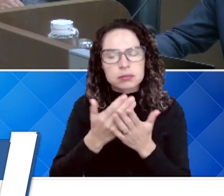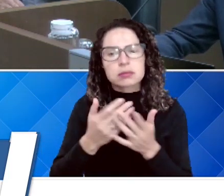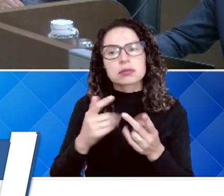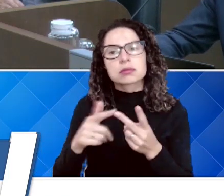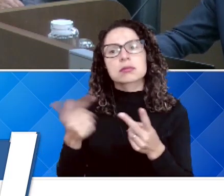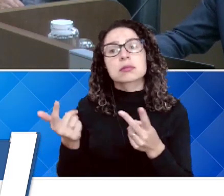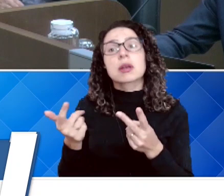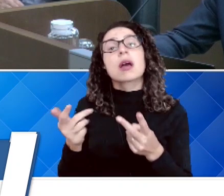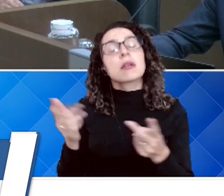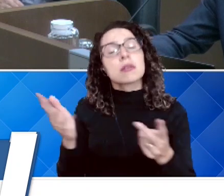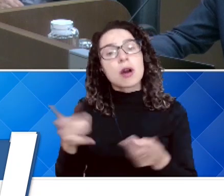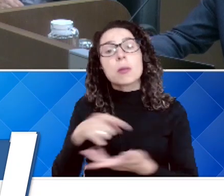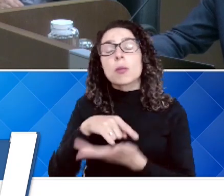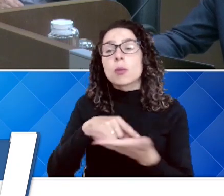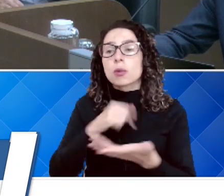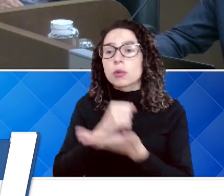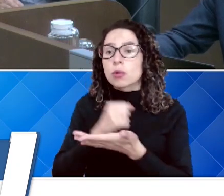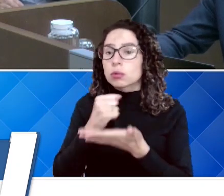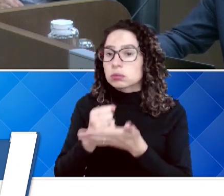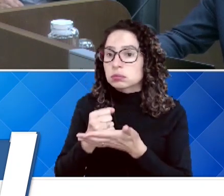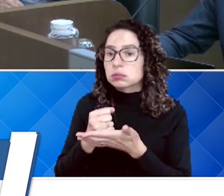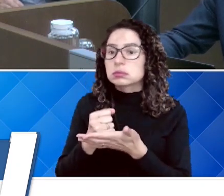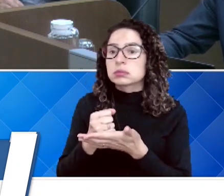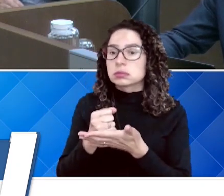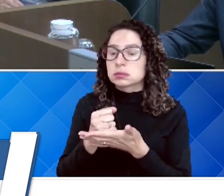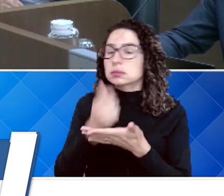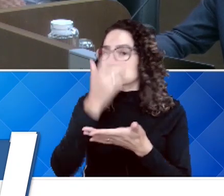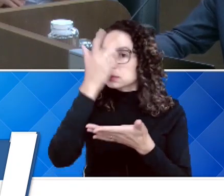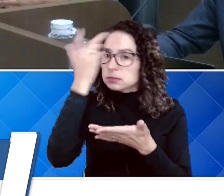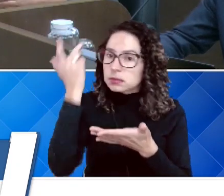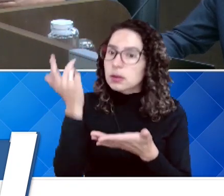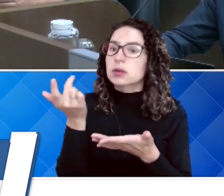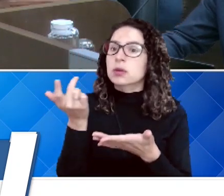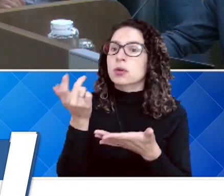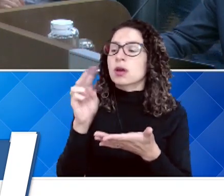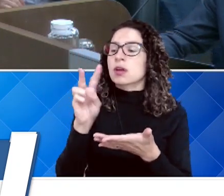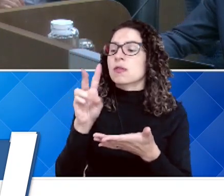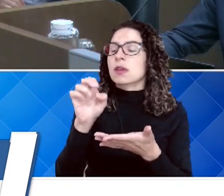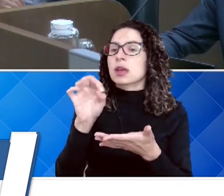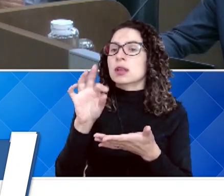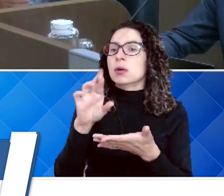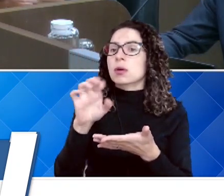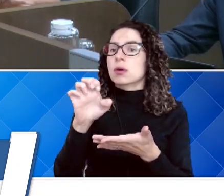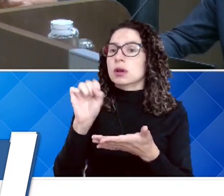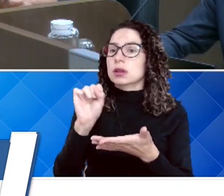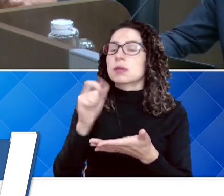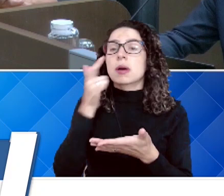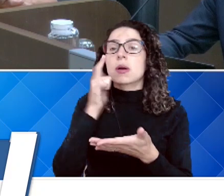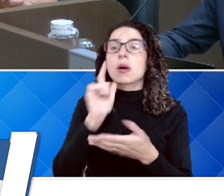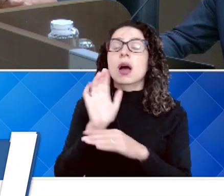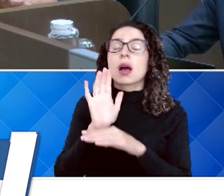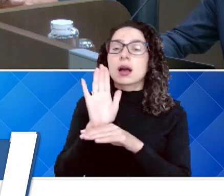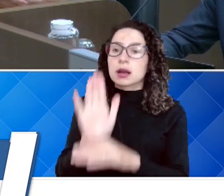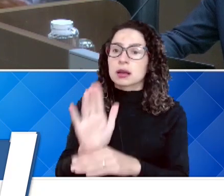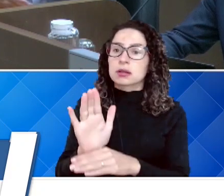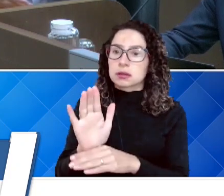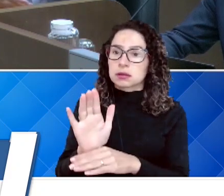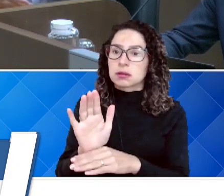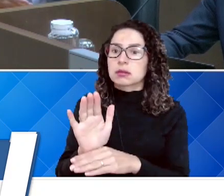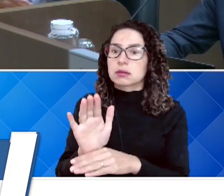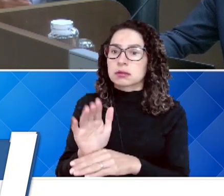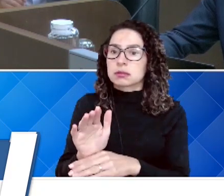vamos contratar agentes de vetores para ajudar.